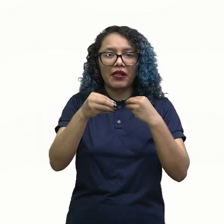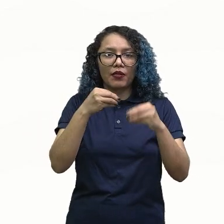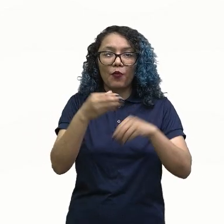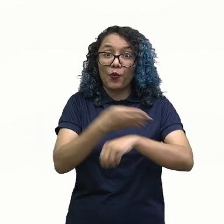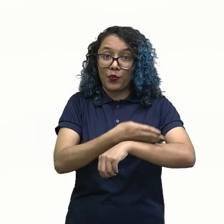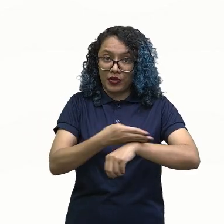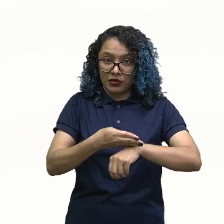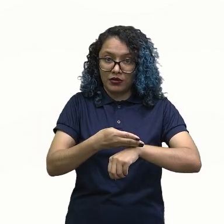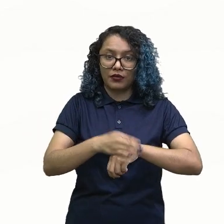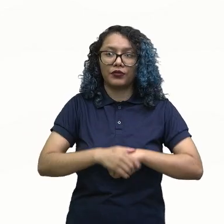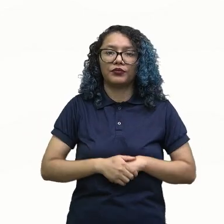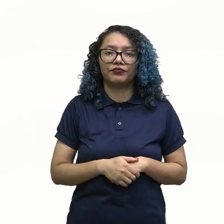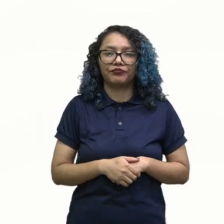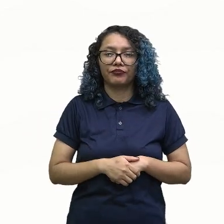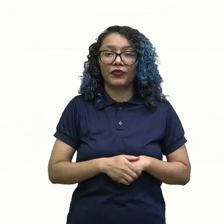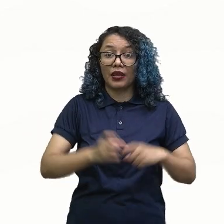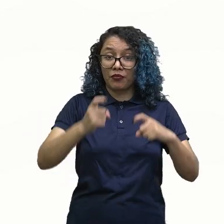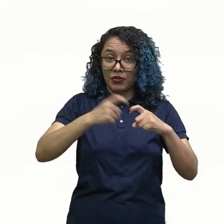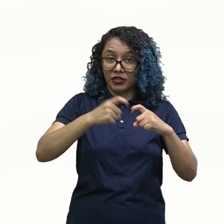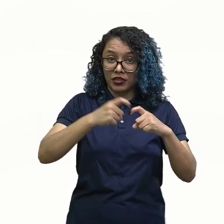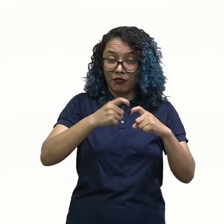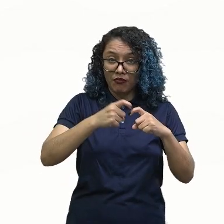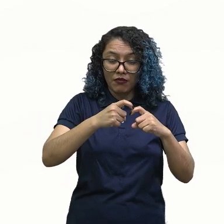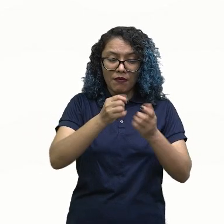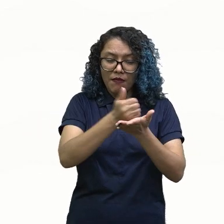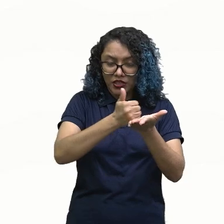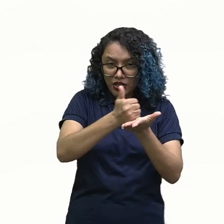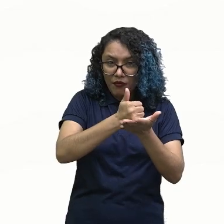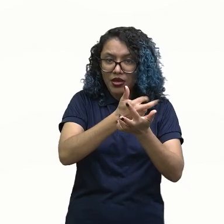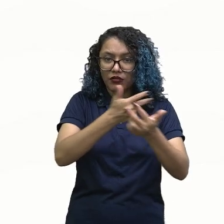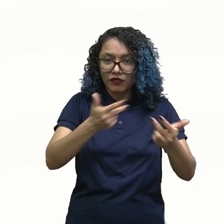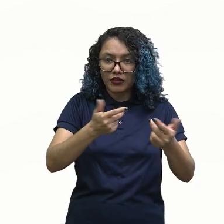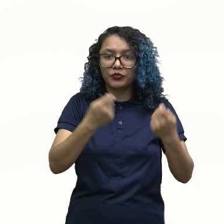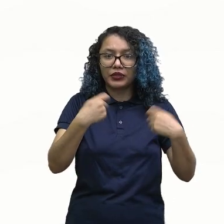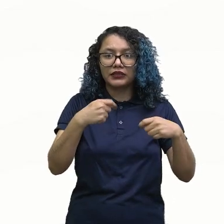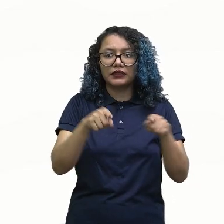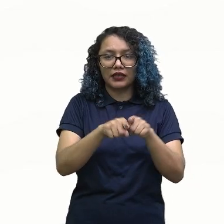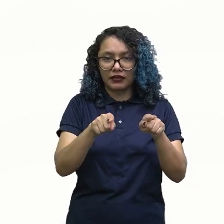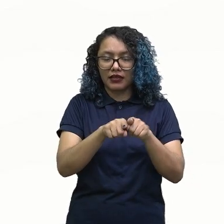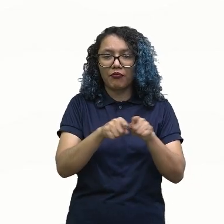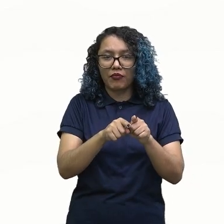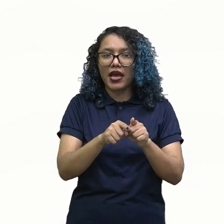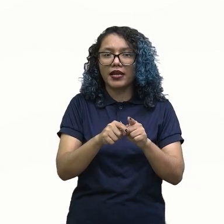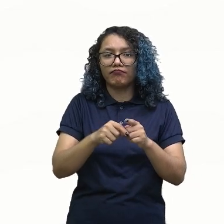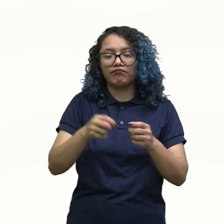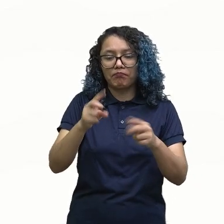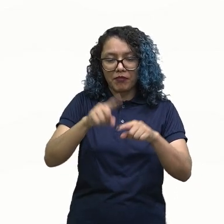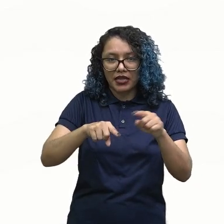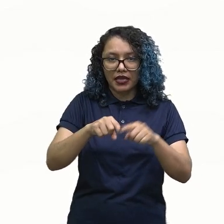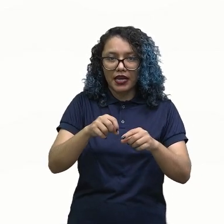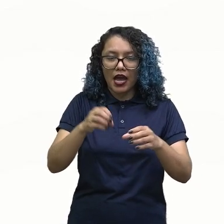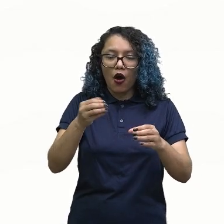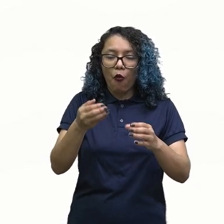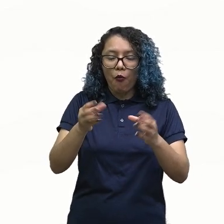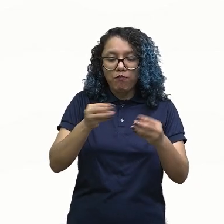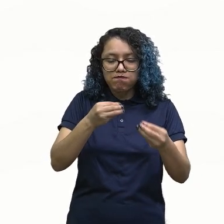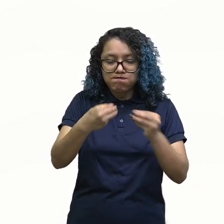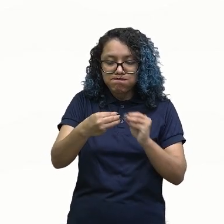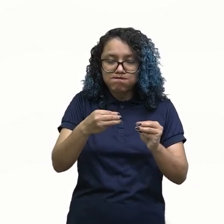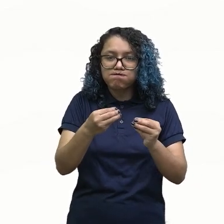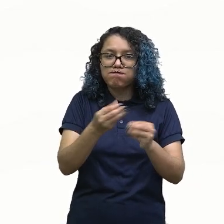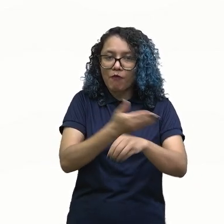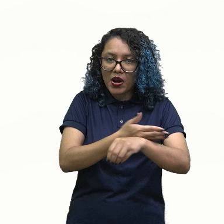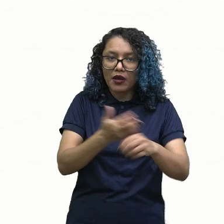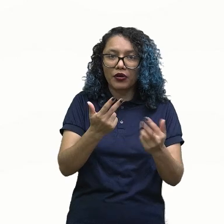tá? Medicamentos devem ser descartados em sacos plásticos brancos, mas deve-se ter o cuidado